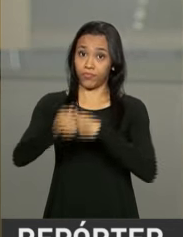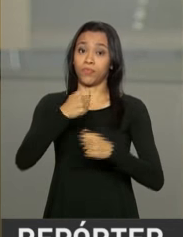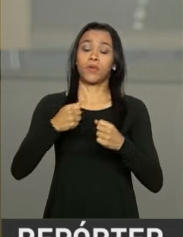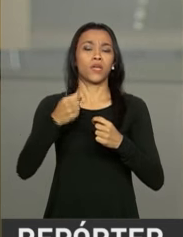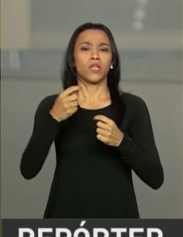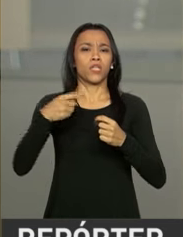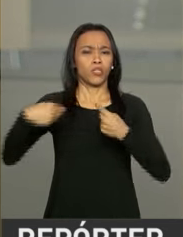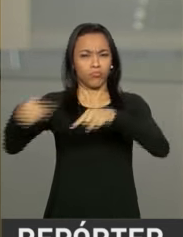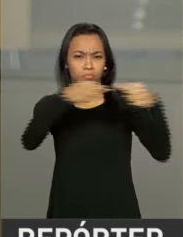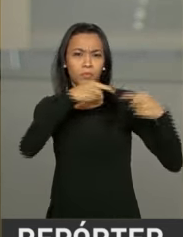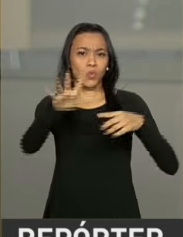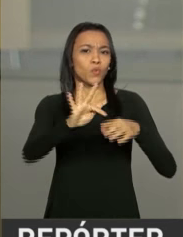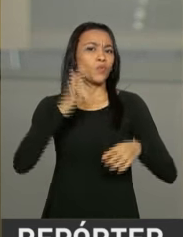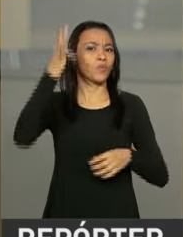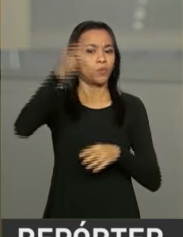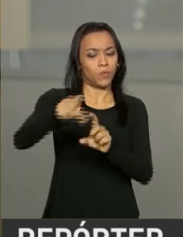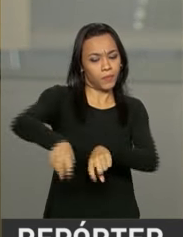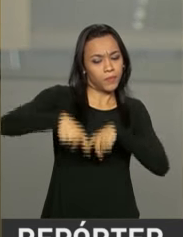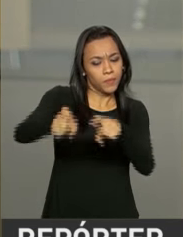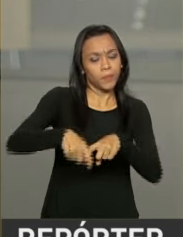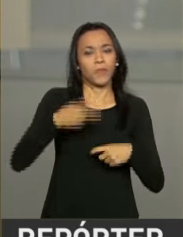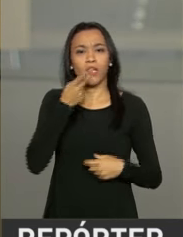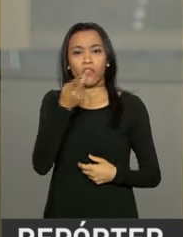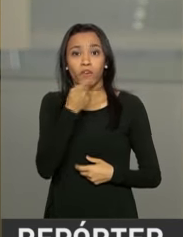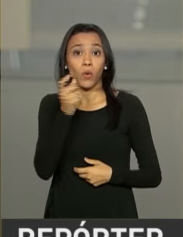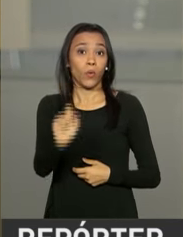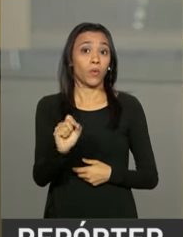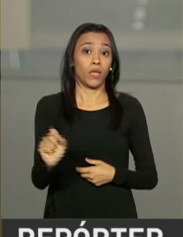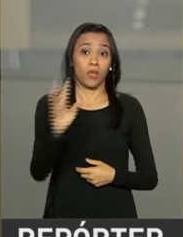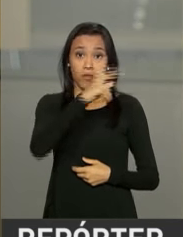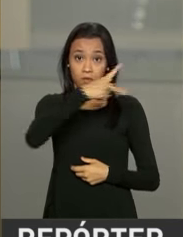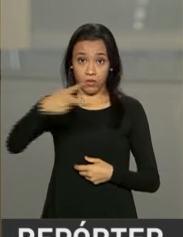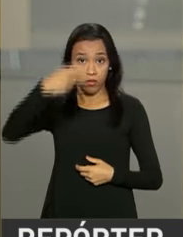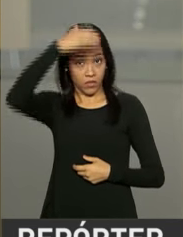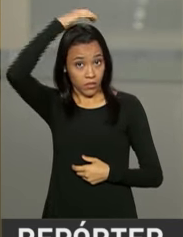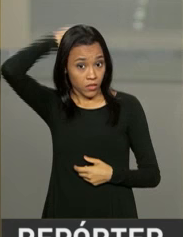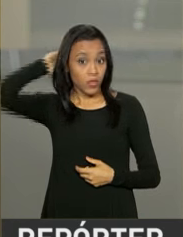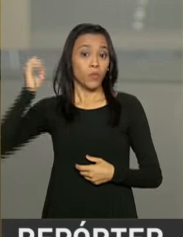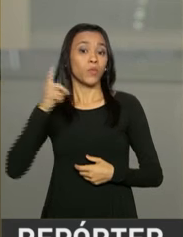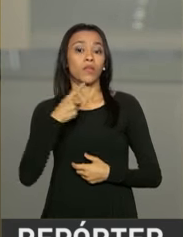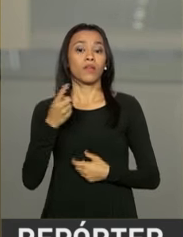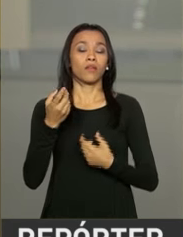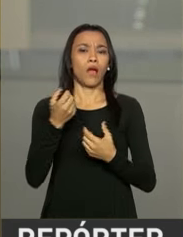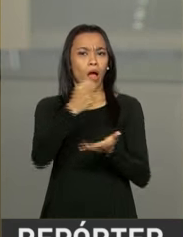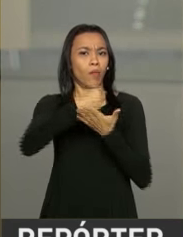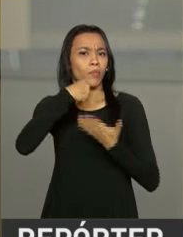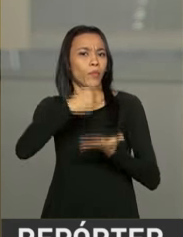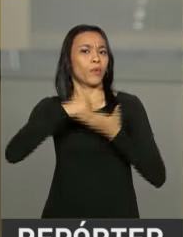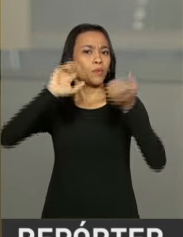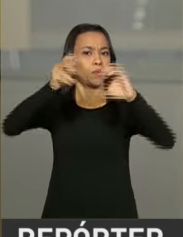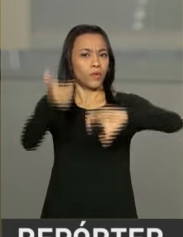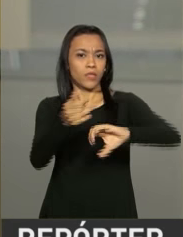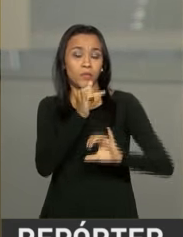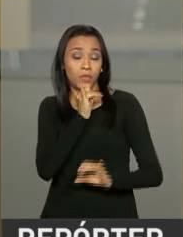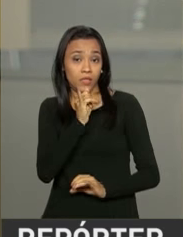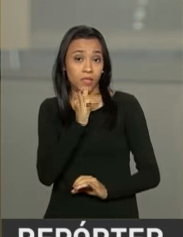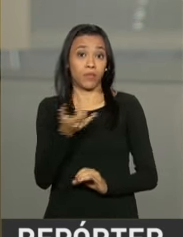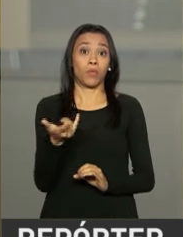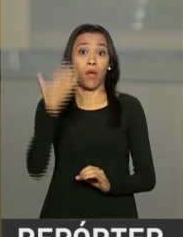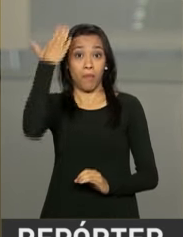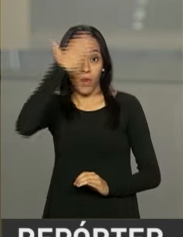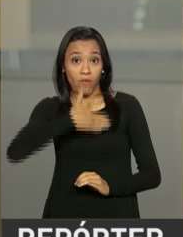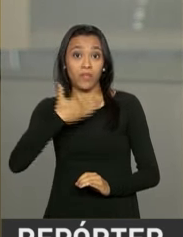futuro da agricultura. Michel Temer destacou o apoio que vem recebendo do Congresso Nacional. Ele citou, por exemplo, a